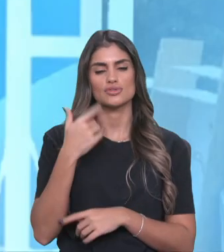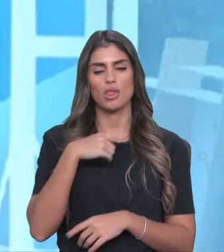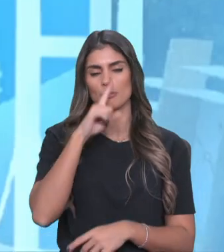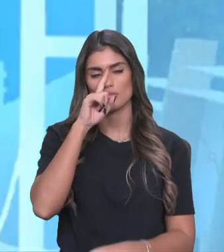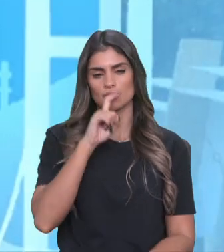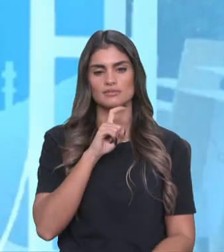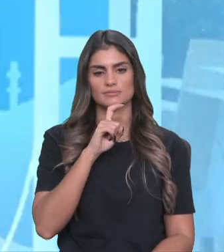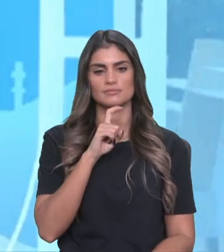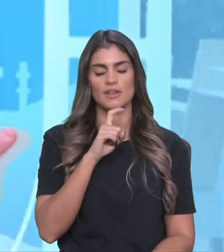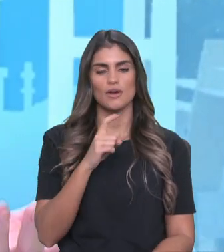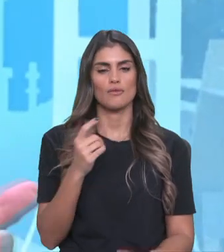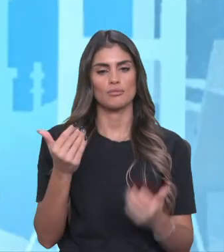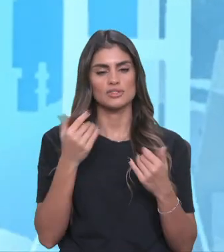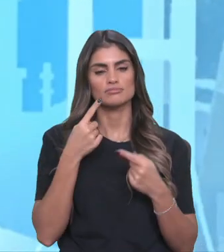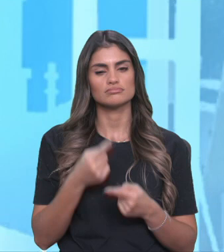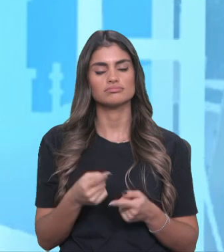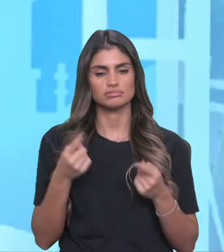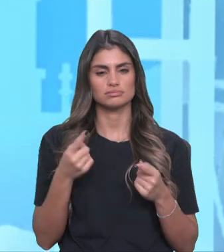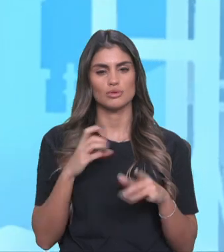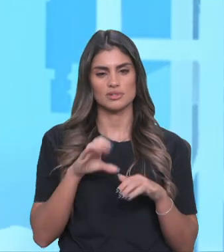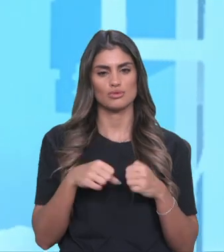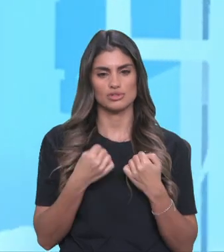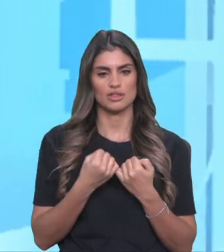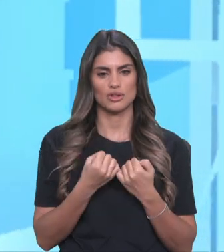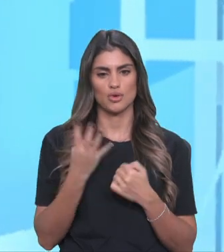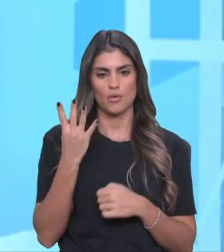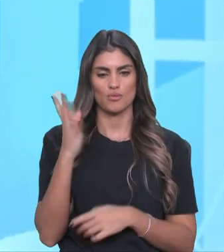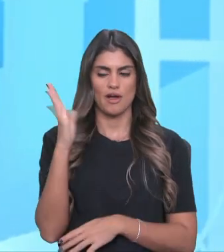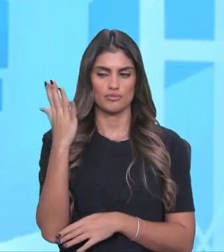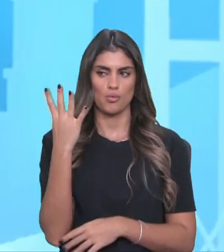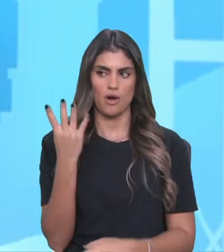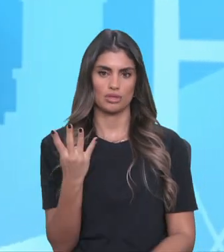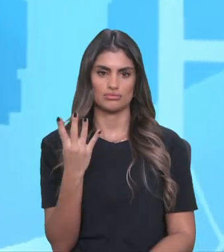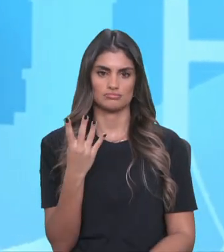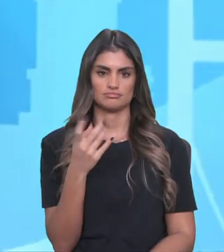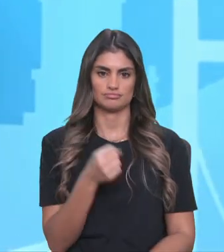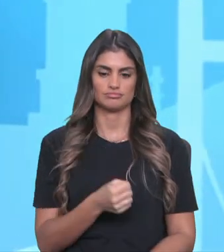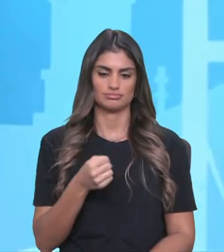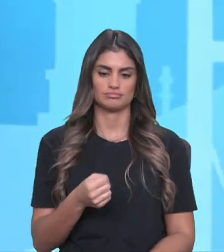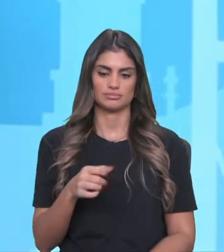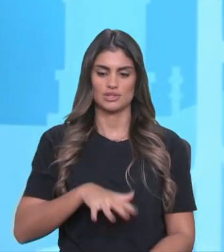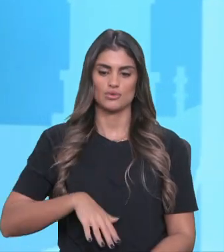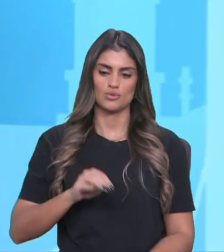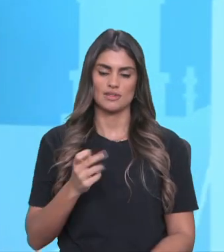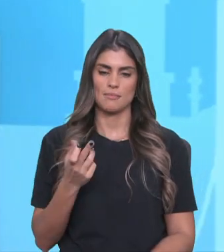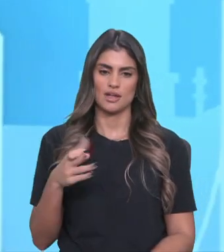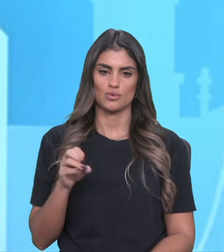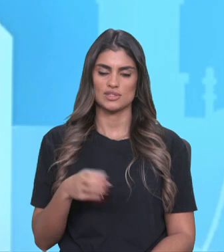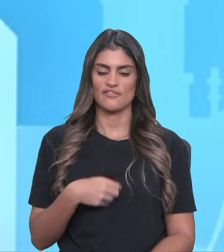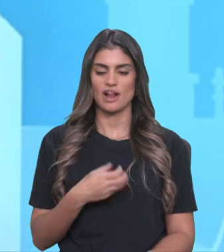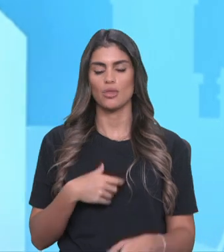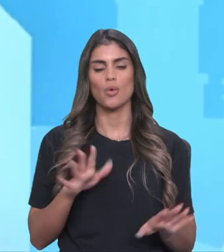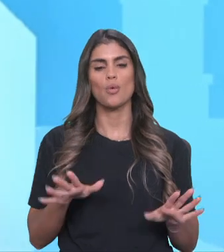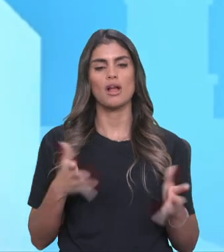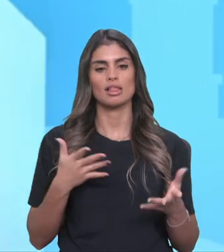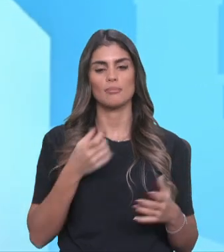recordo, a informação que foi avançada em conferência de imprensa é que seriam 4 árvores a ser plantadas no Sameiro. Que significado simbólico tem